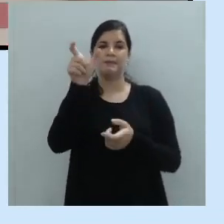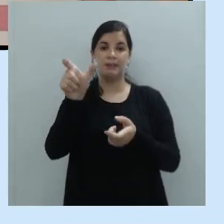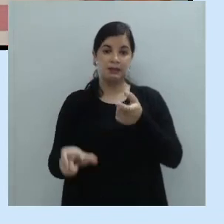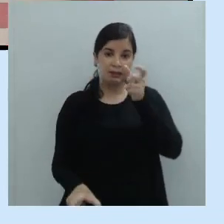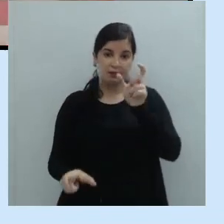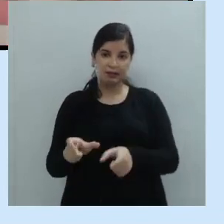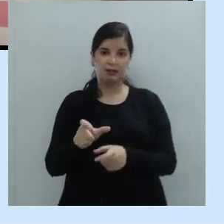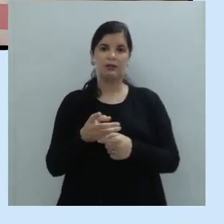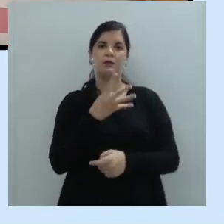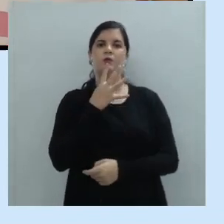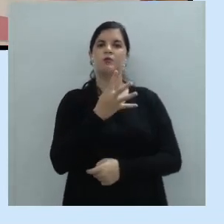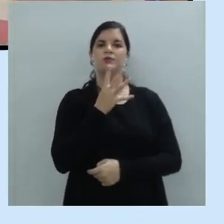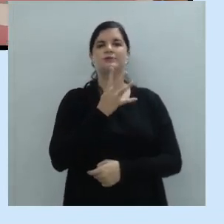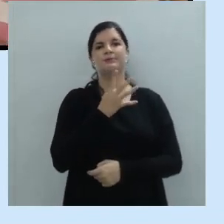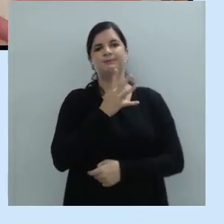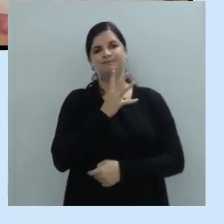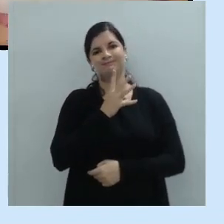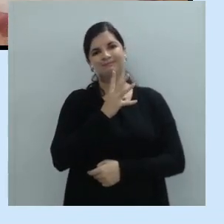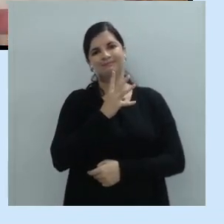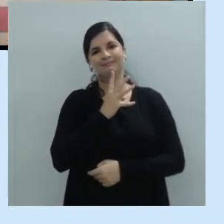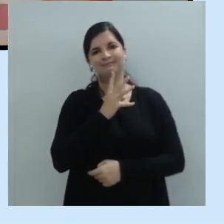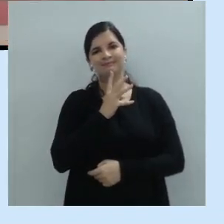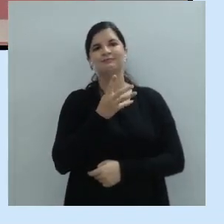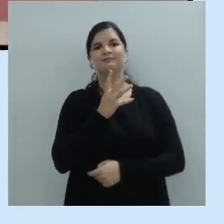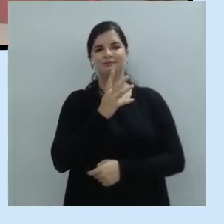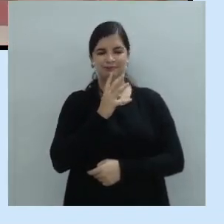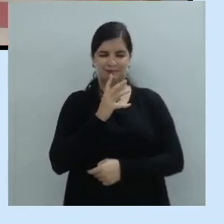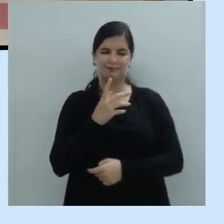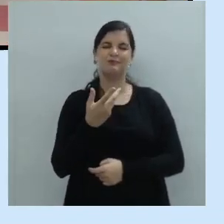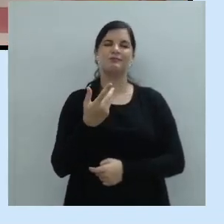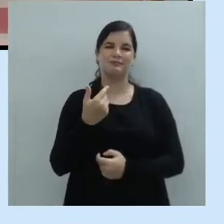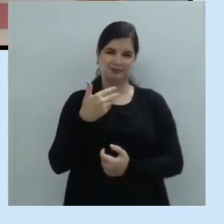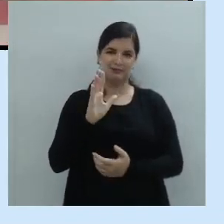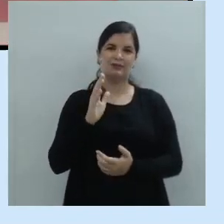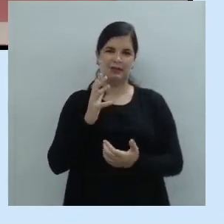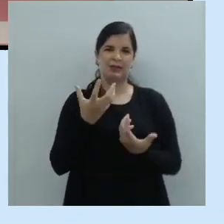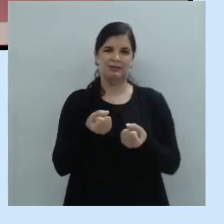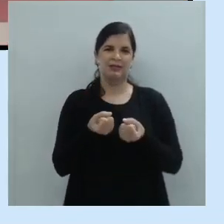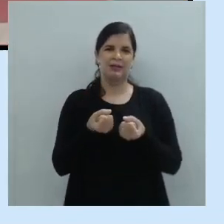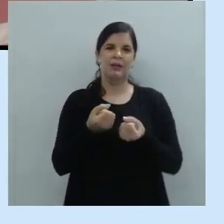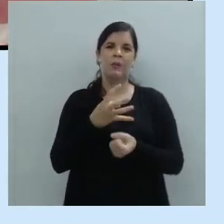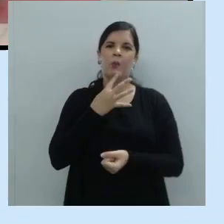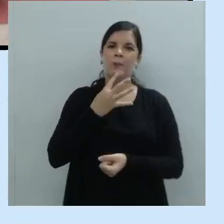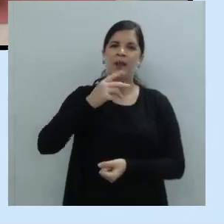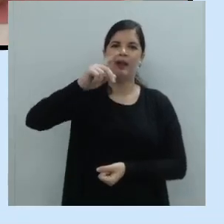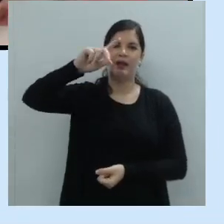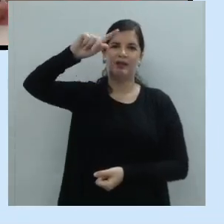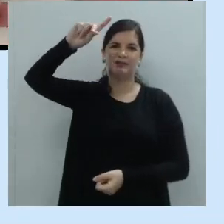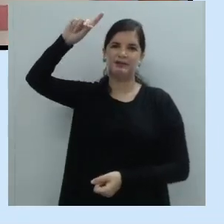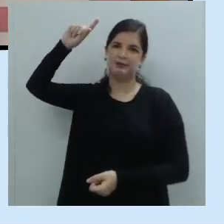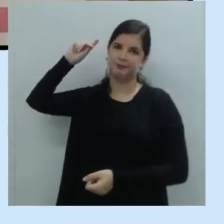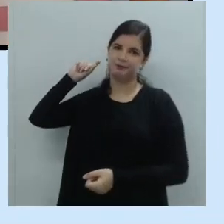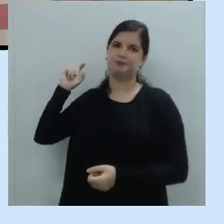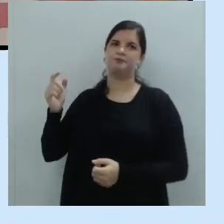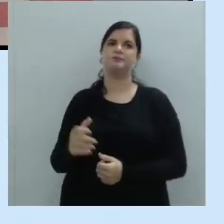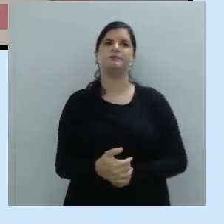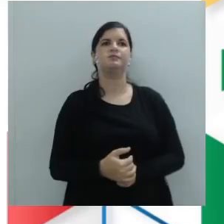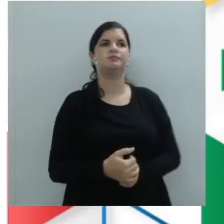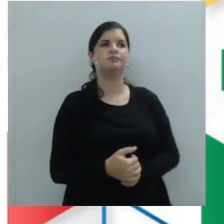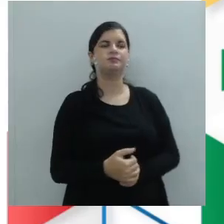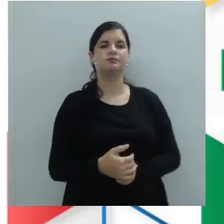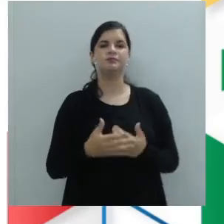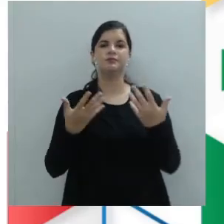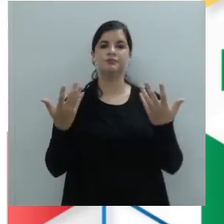questão do conhecimento que a Rosa Cruz tanto prega, esse conhecimento antigo. Vamos ver aqui